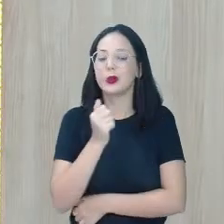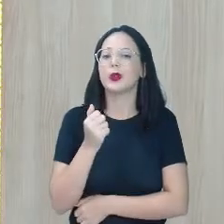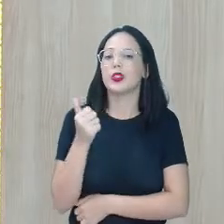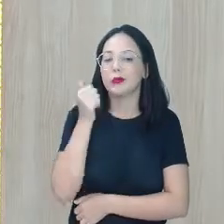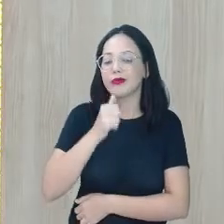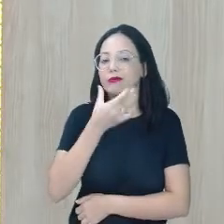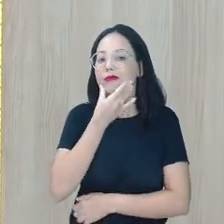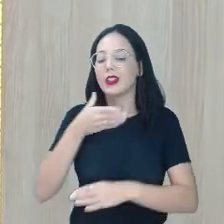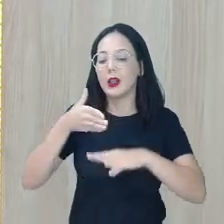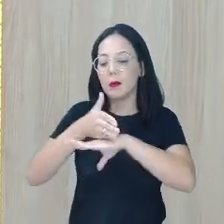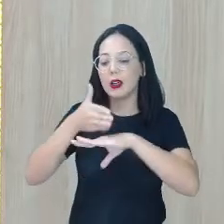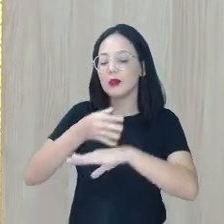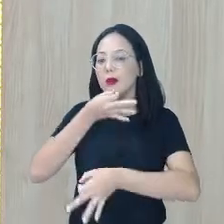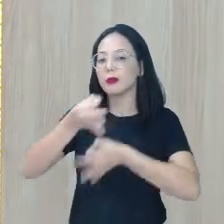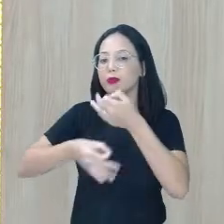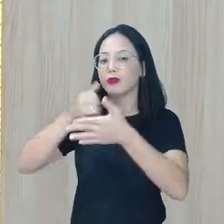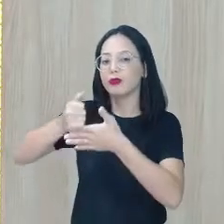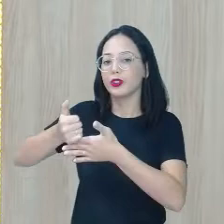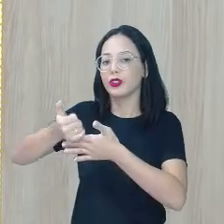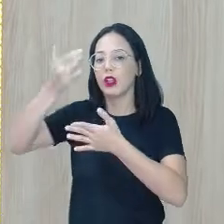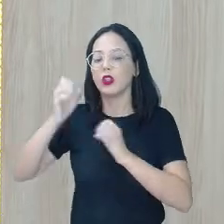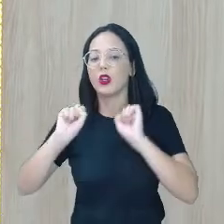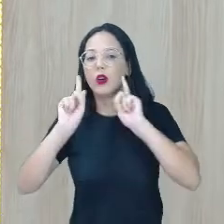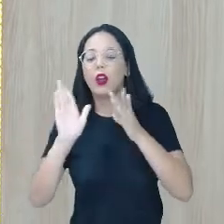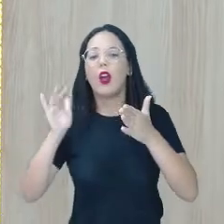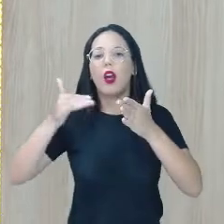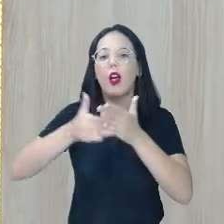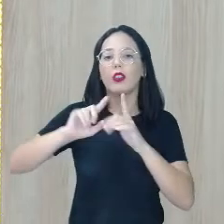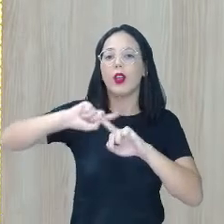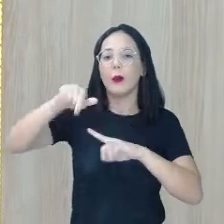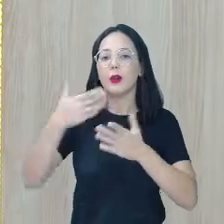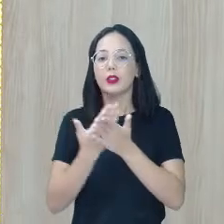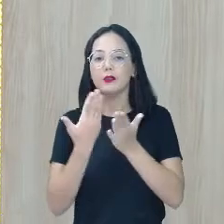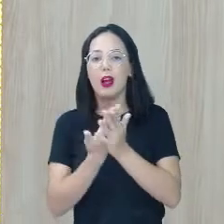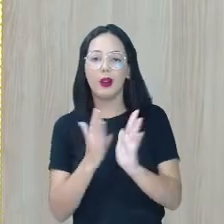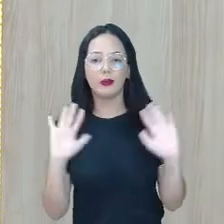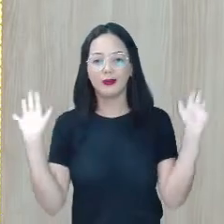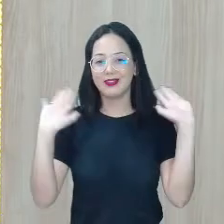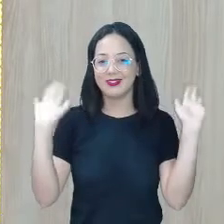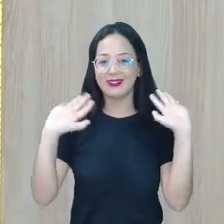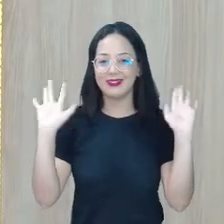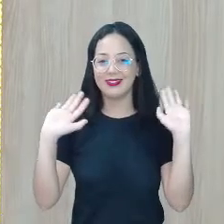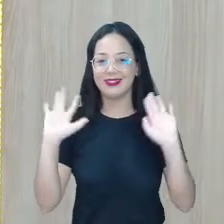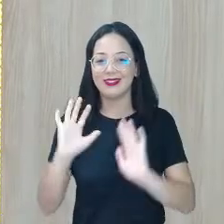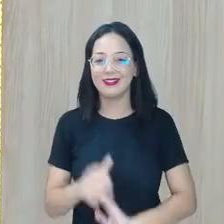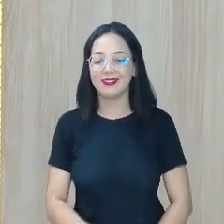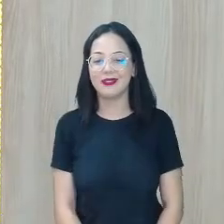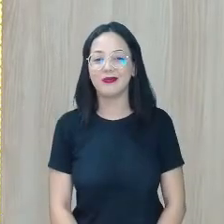participaram no chat. E é isso, gente. Até a nossa próxima aula. Tchau, tchau.